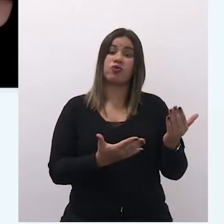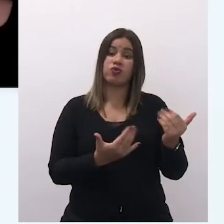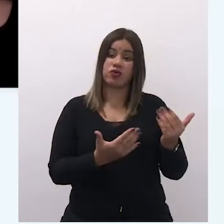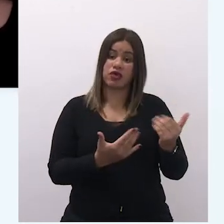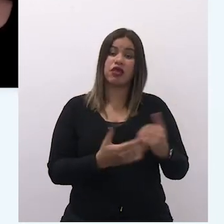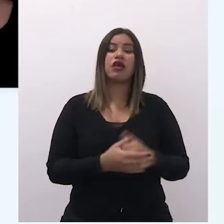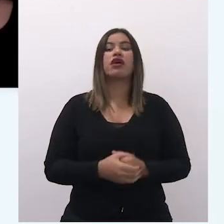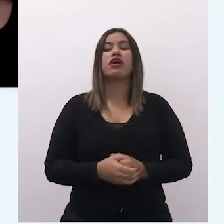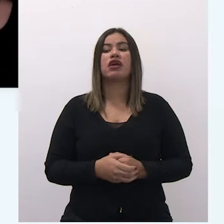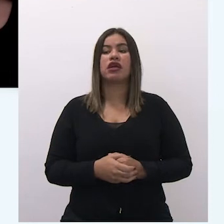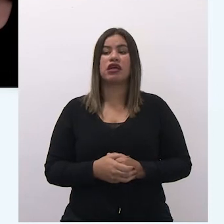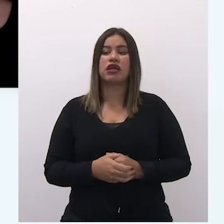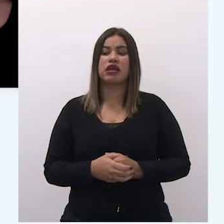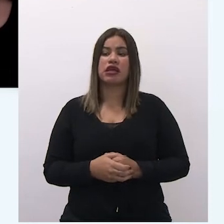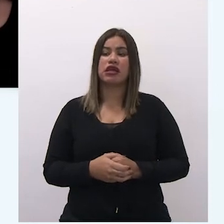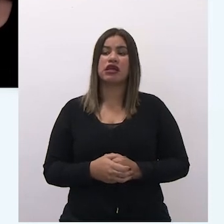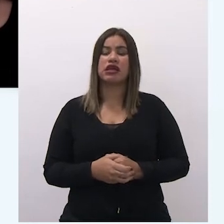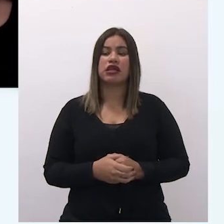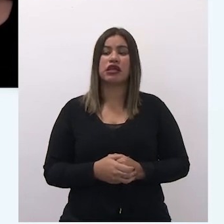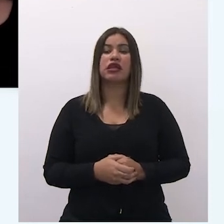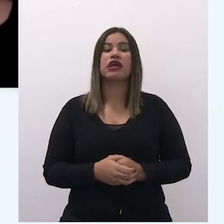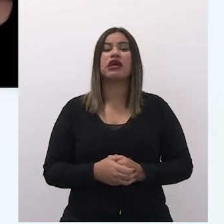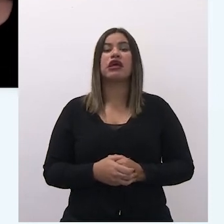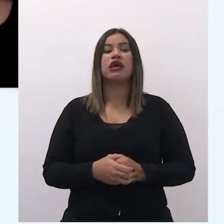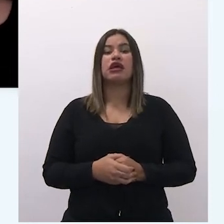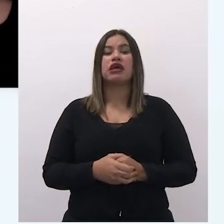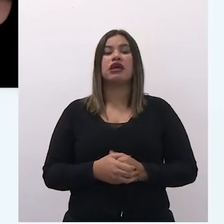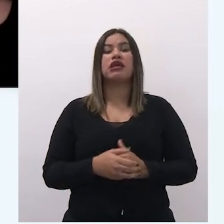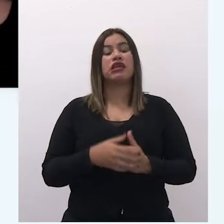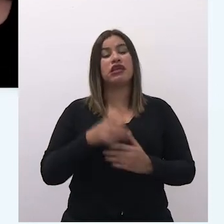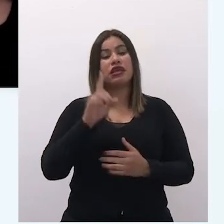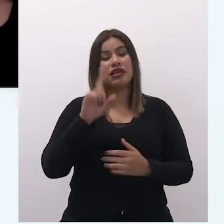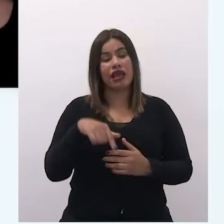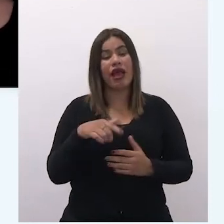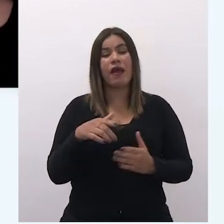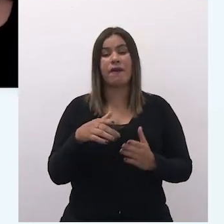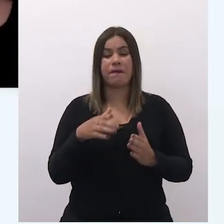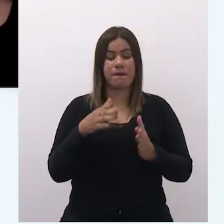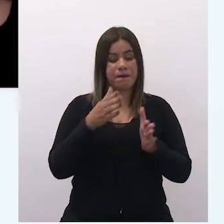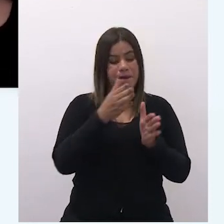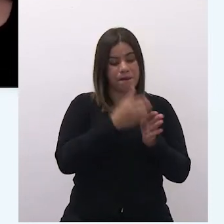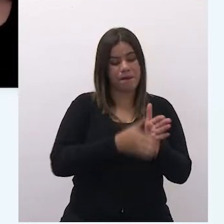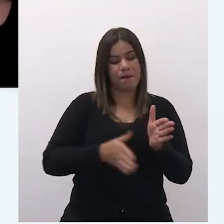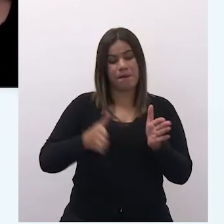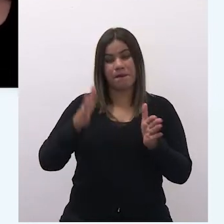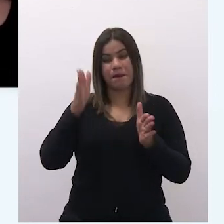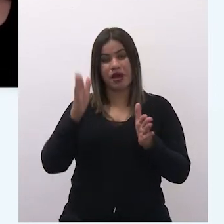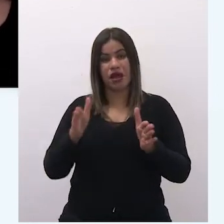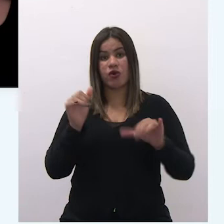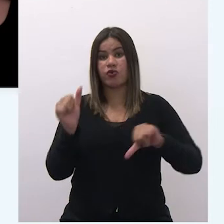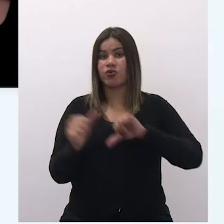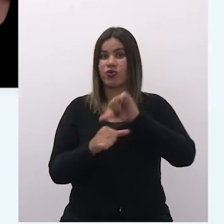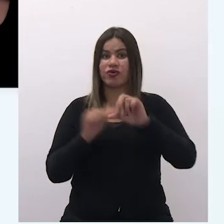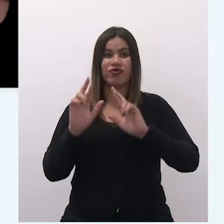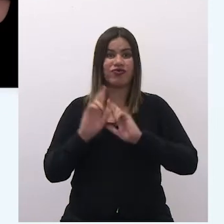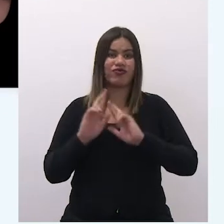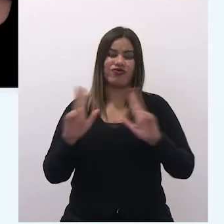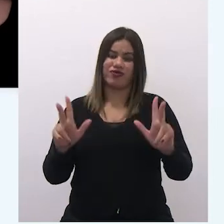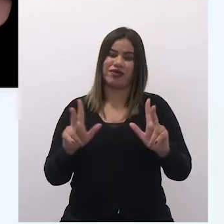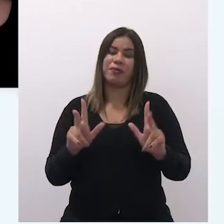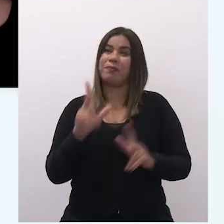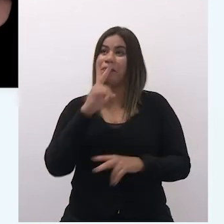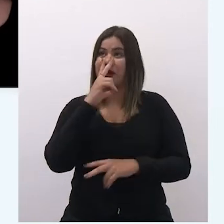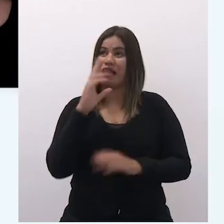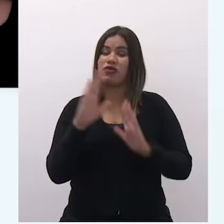etapa que é pós-anos iniciais, e que eles se deparam com uma realidade, praticamente uma nova escola,